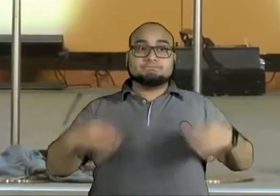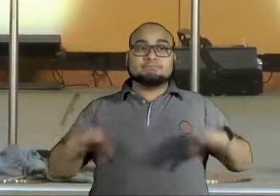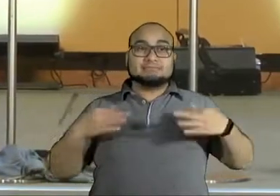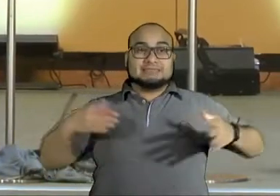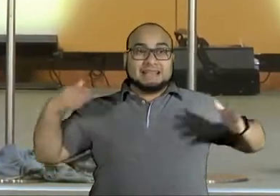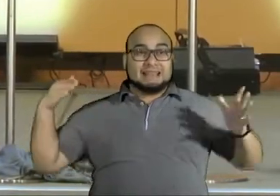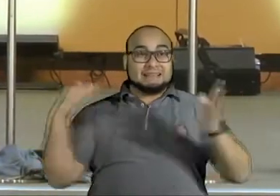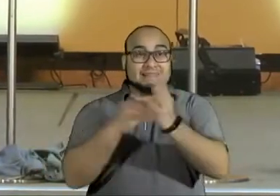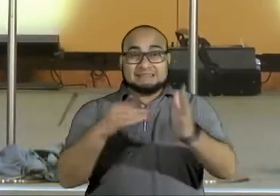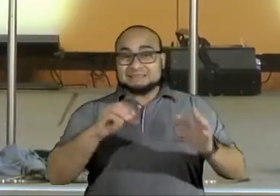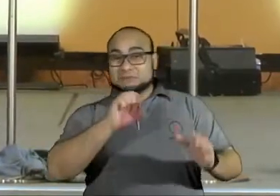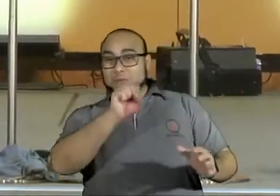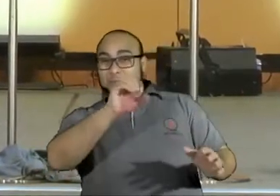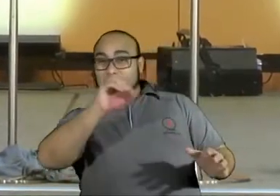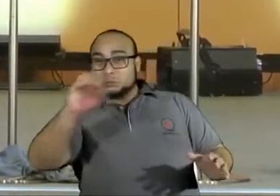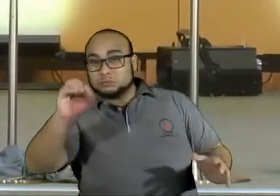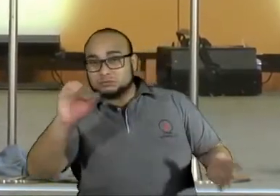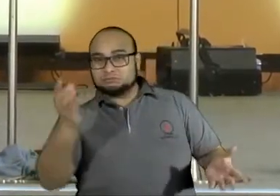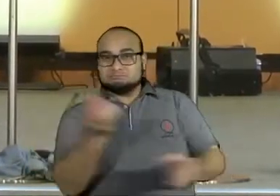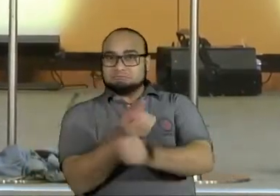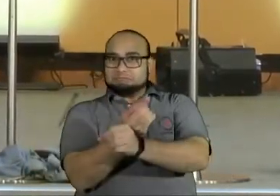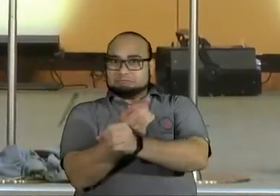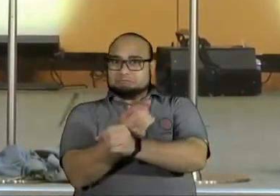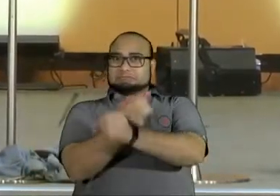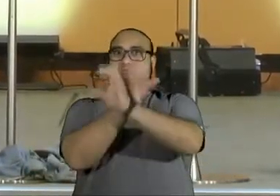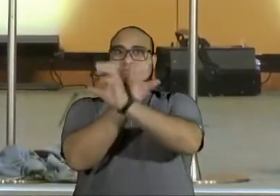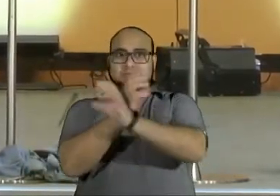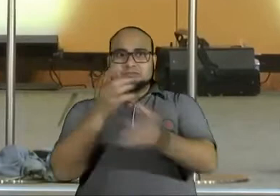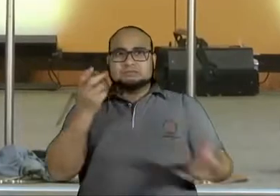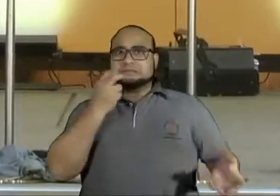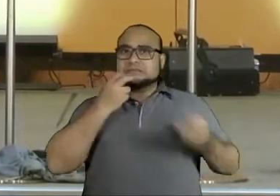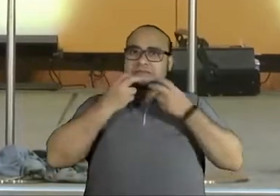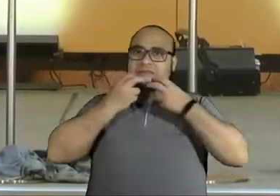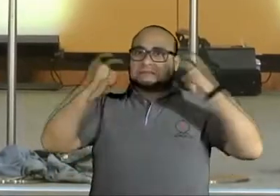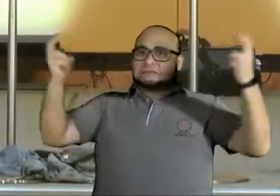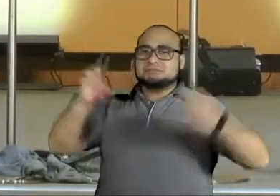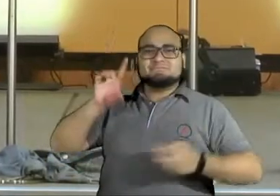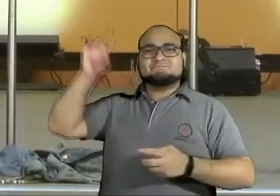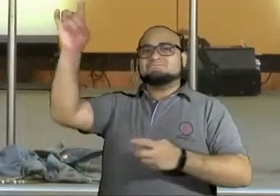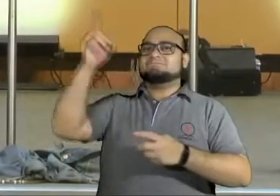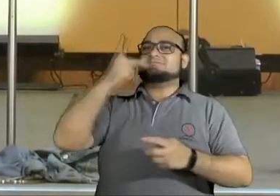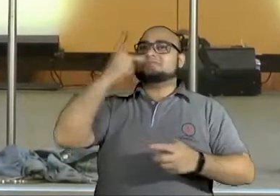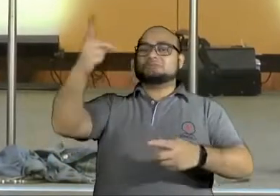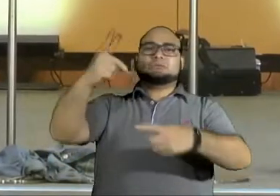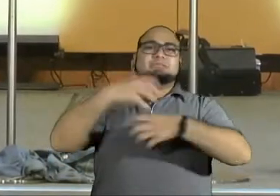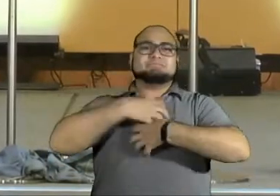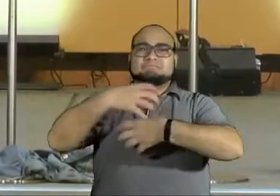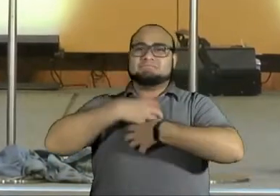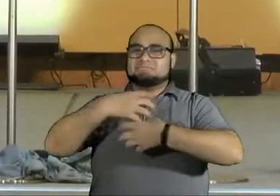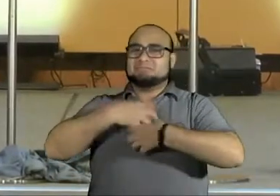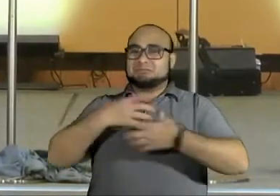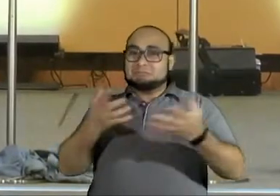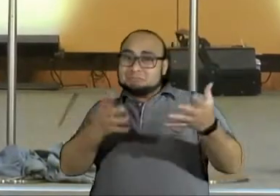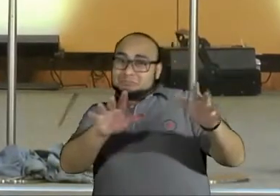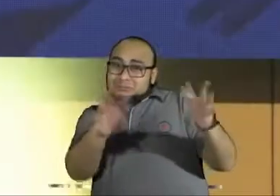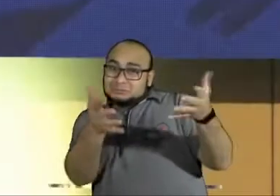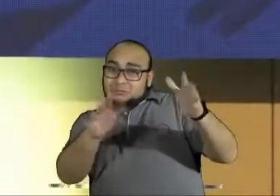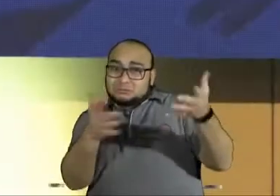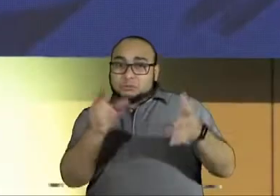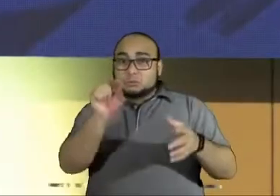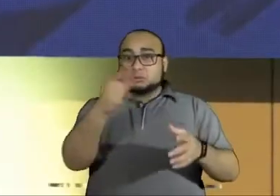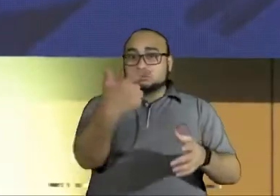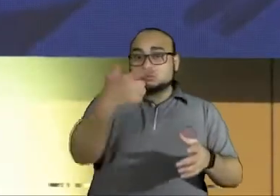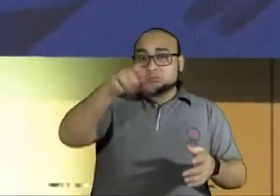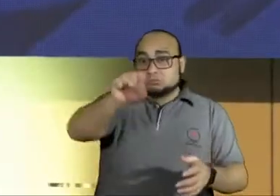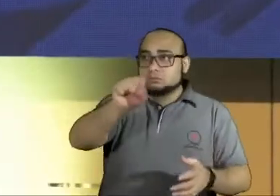nem um minuto quando invocou Deus para falar do que sentia. Se não me engano, capítulo 28, ele escreve e ele diz: